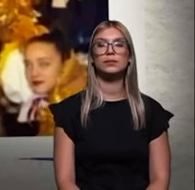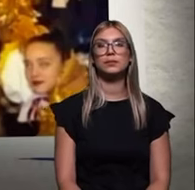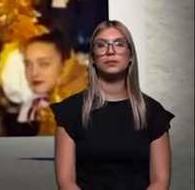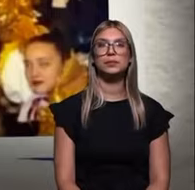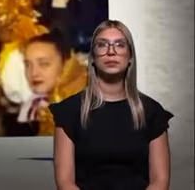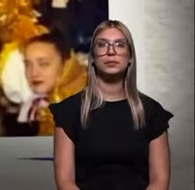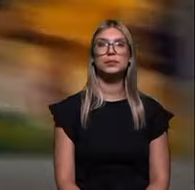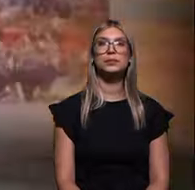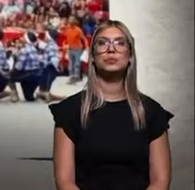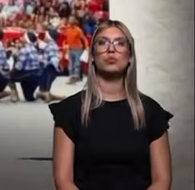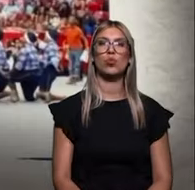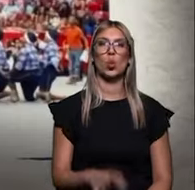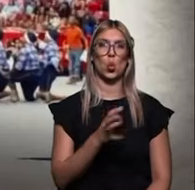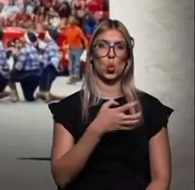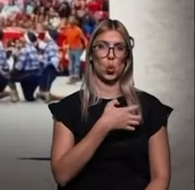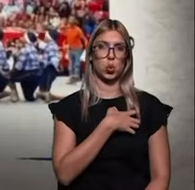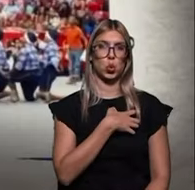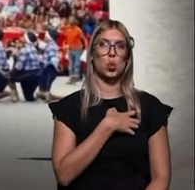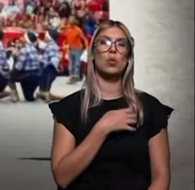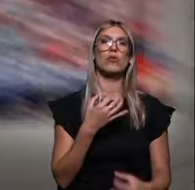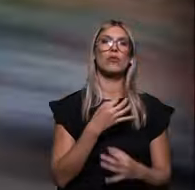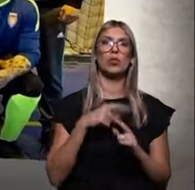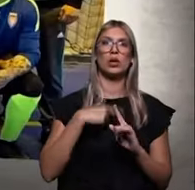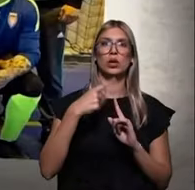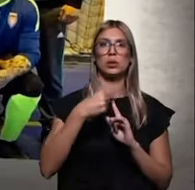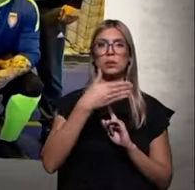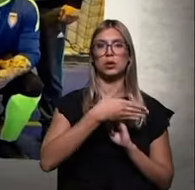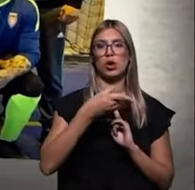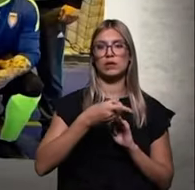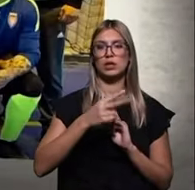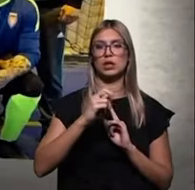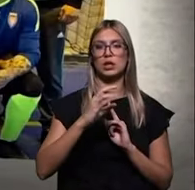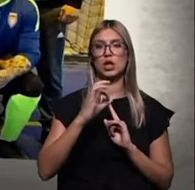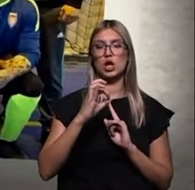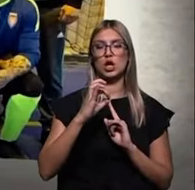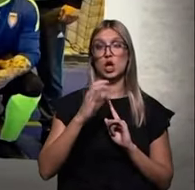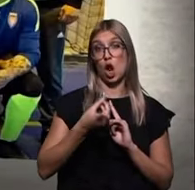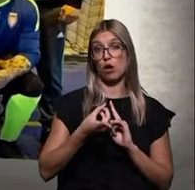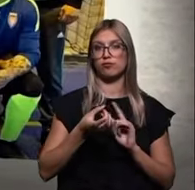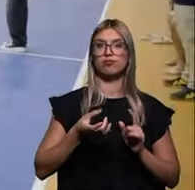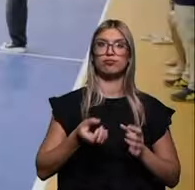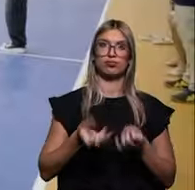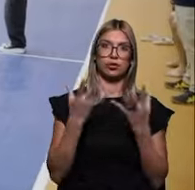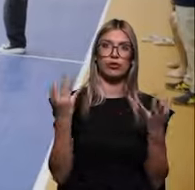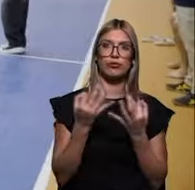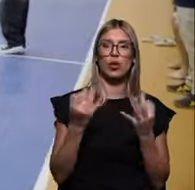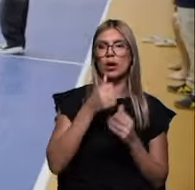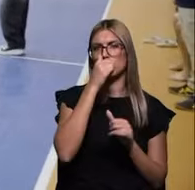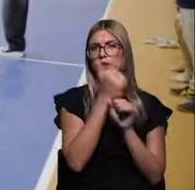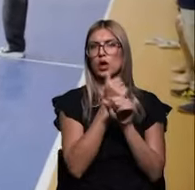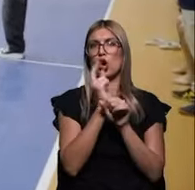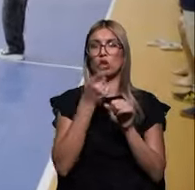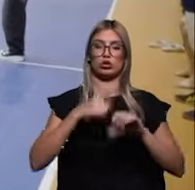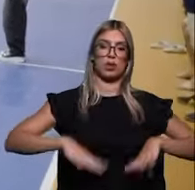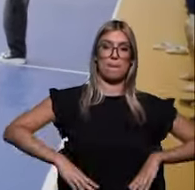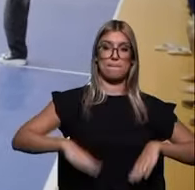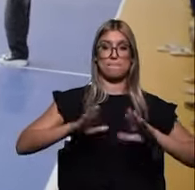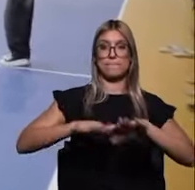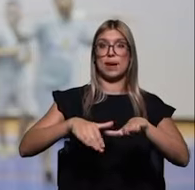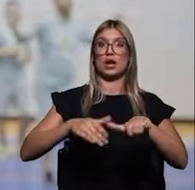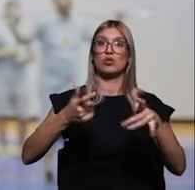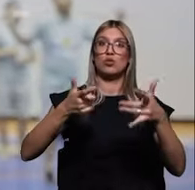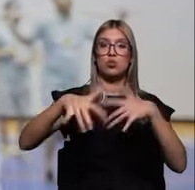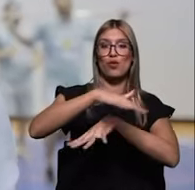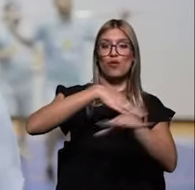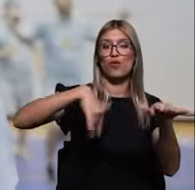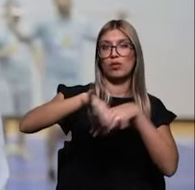Bragança Atlético Clube foi um clube fundado em 1939, tem como principais atividades as marchas, a marcha popular, a marcha da